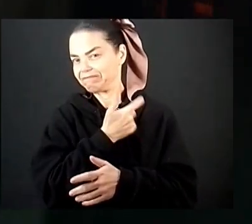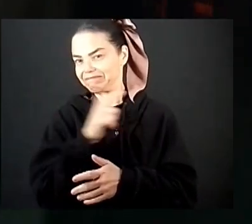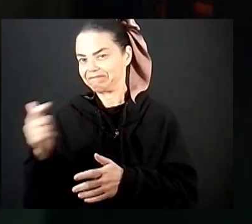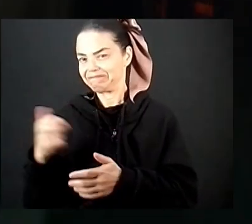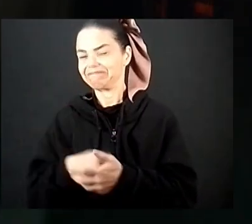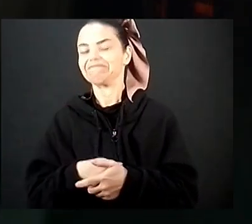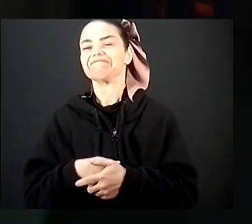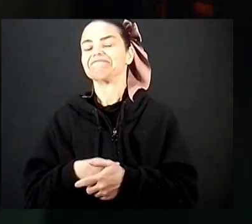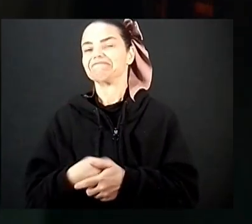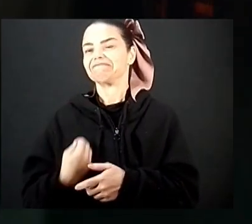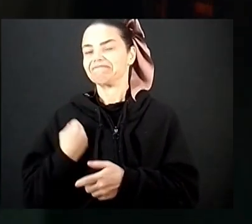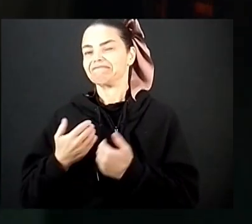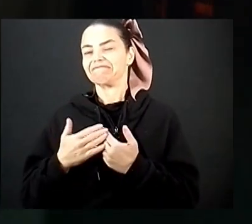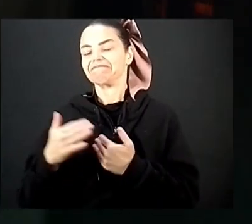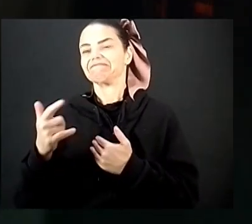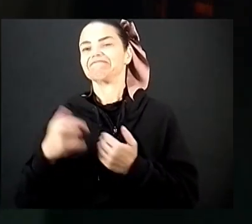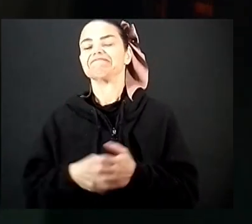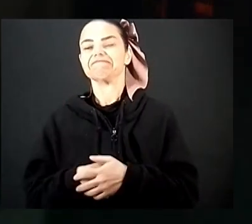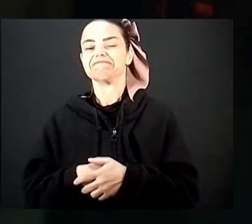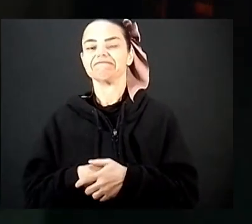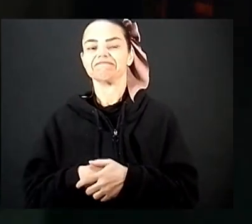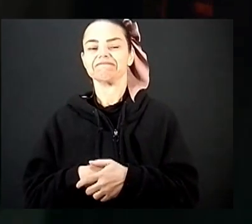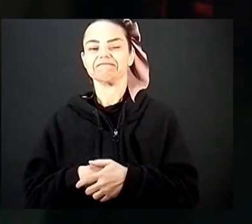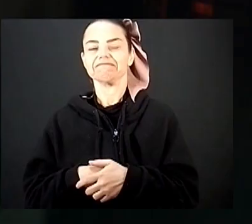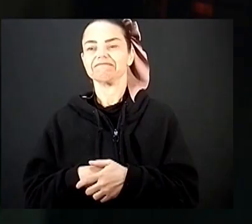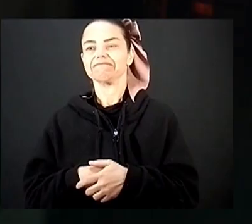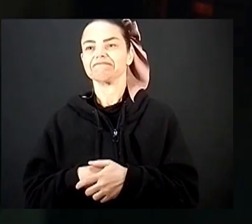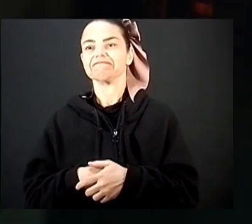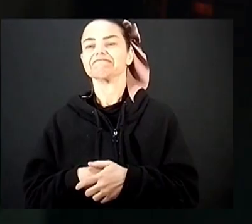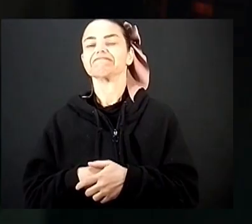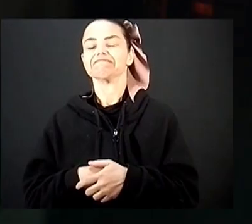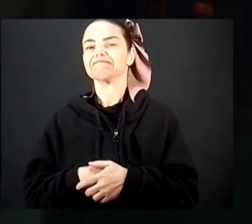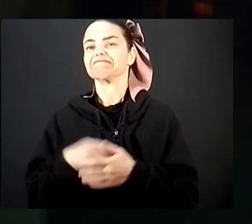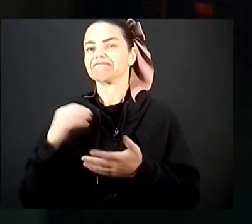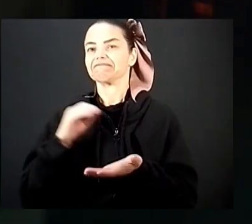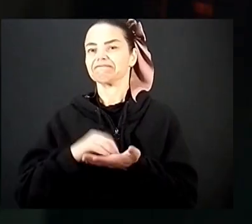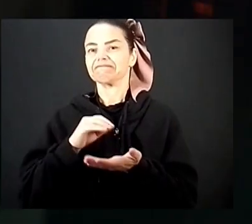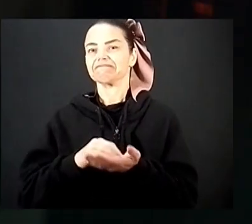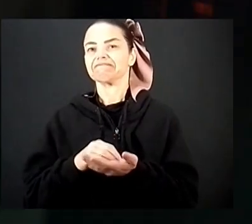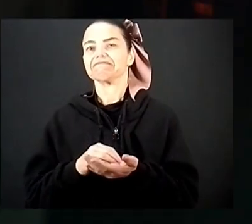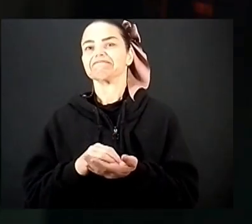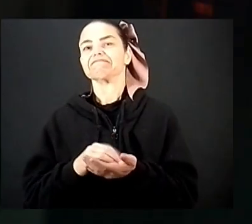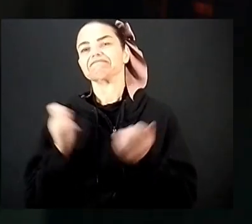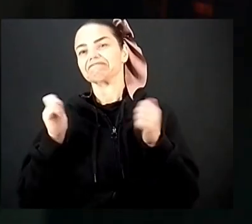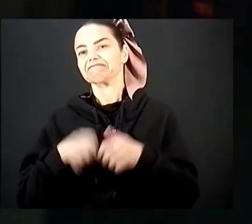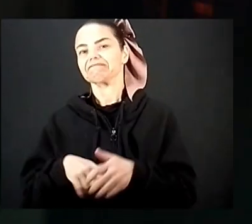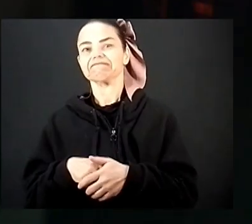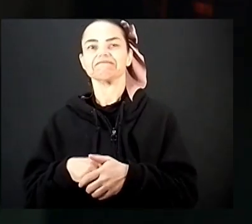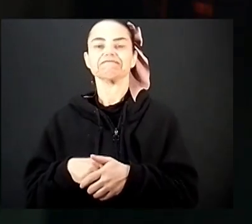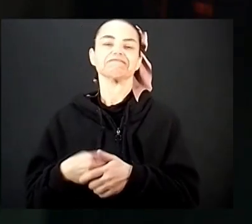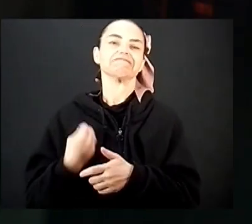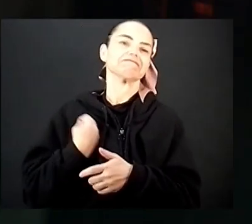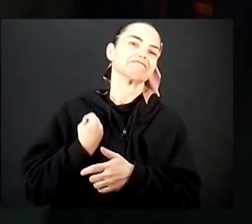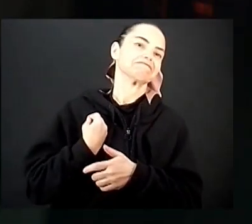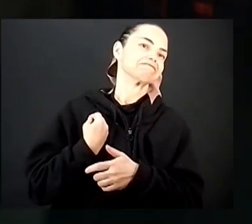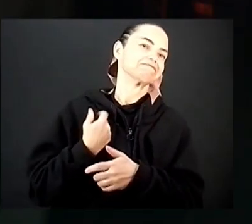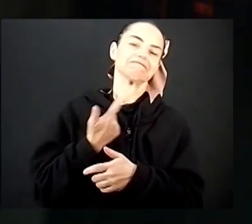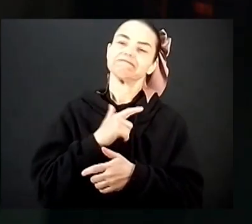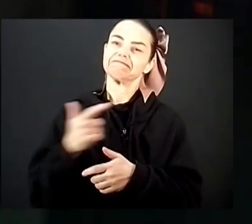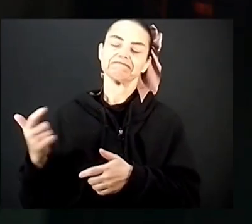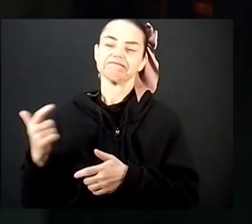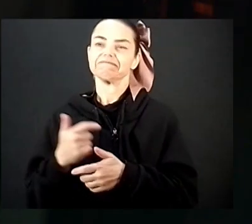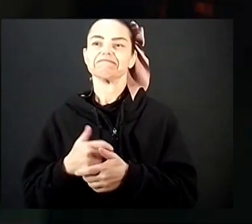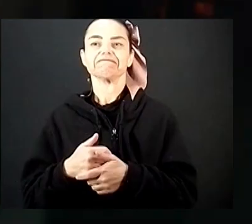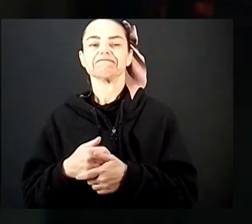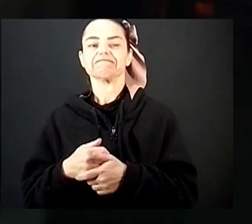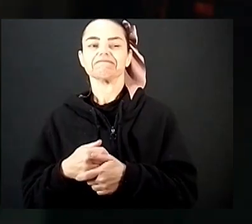vida. Mas aí é a falta, né, do amor. Você pode fazer o que for, Se a pessoa ela não tem isso, ela